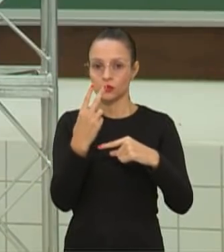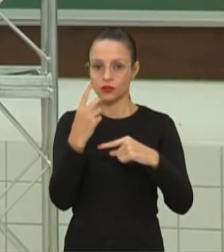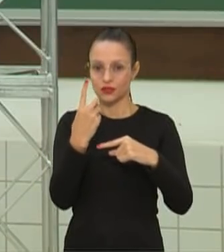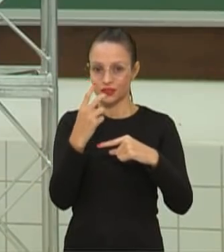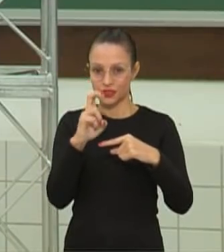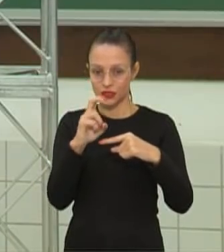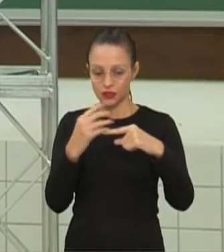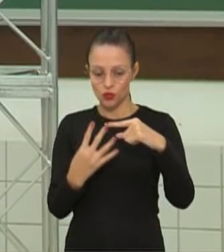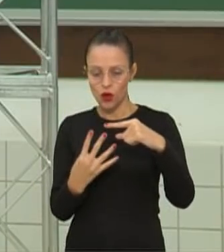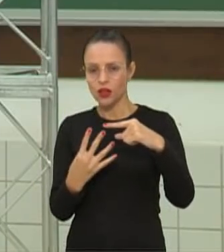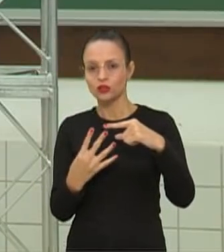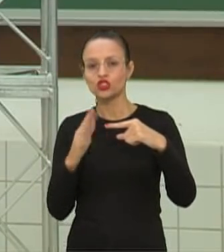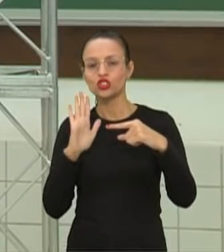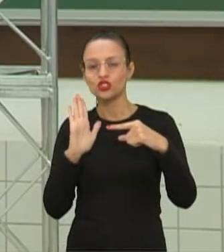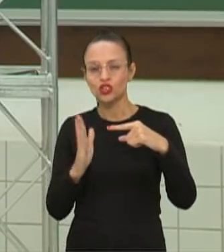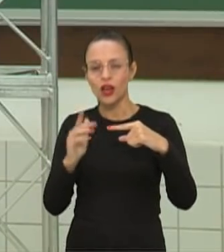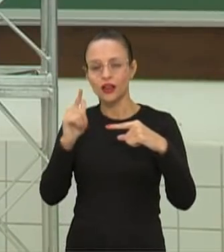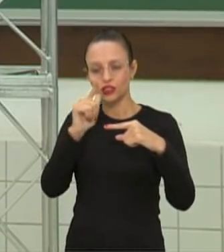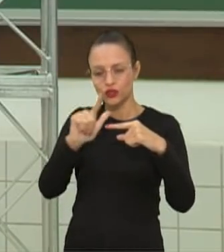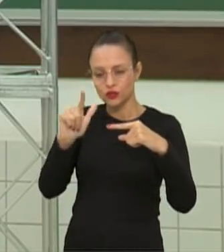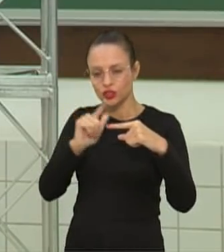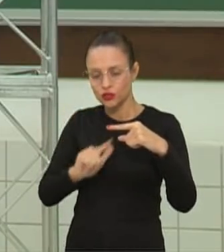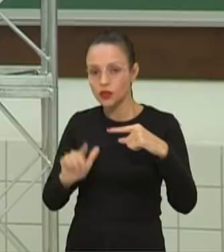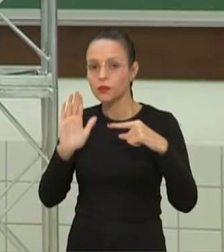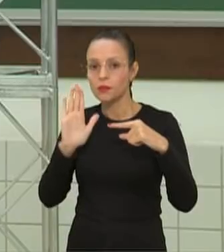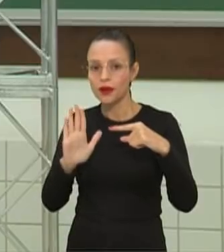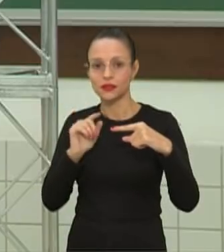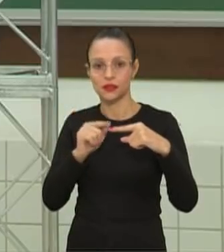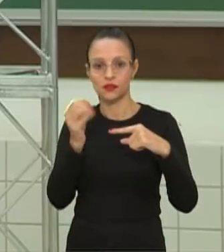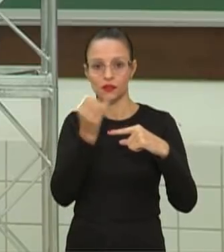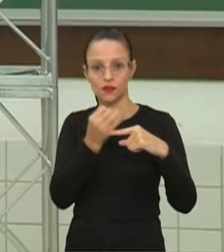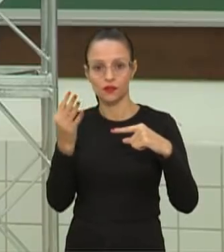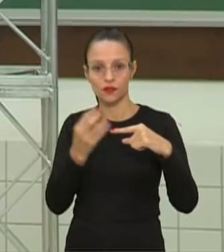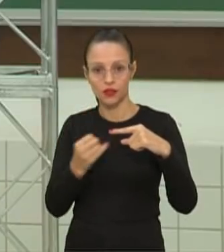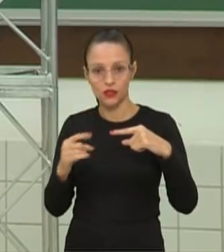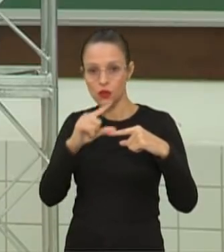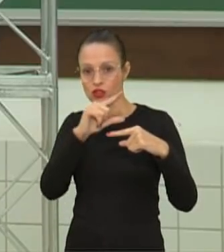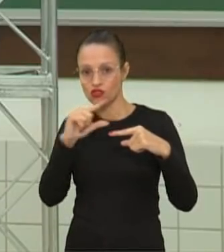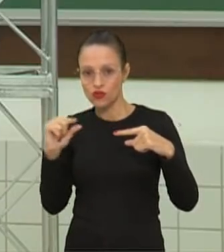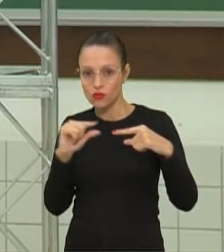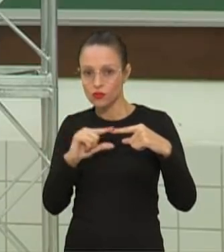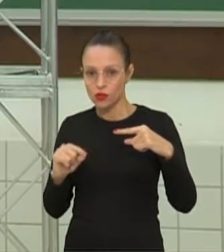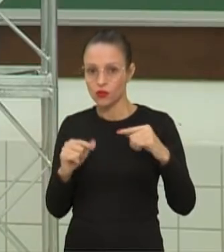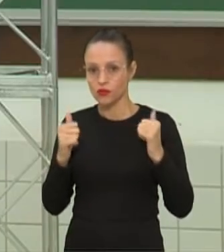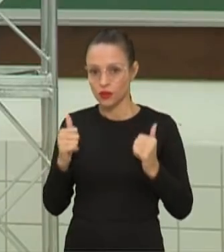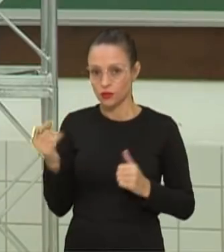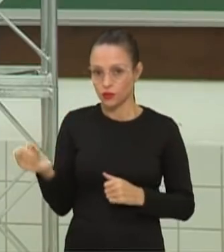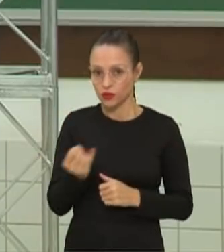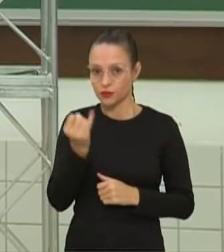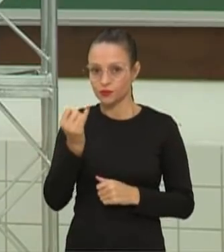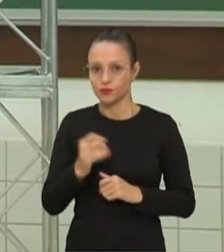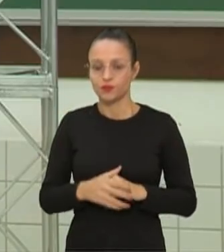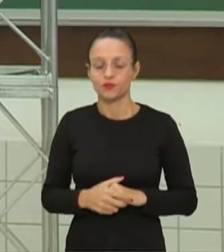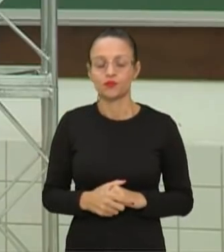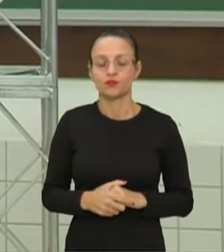simplificado, eu não tenho com o que me preocupar. Mas deixa sempre a fração na forma irredutível, tá bom? É bem importante